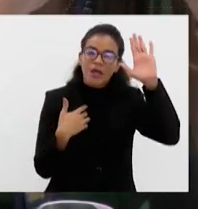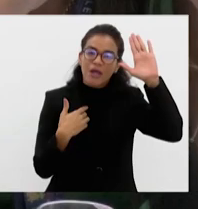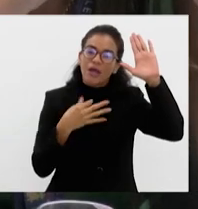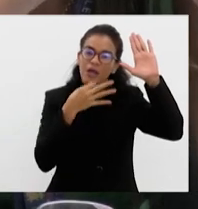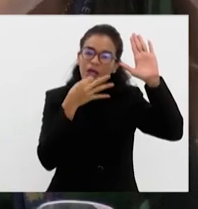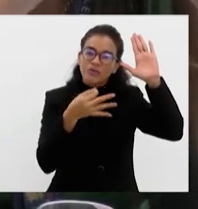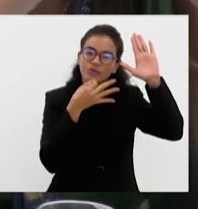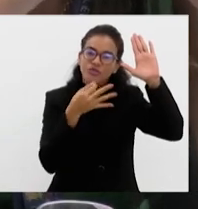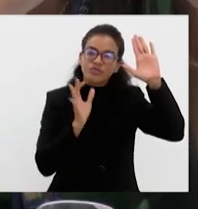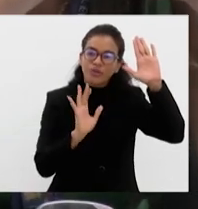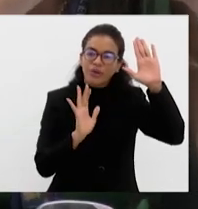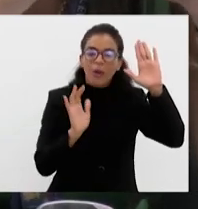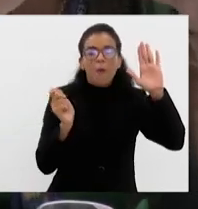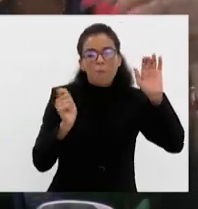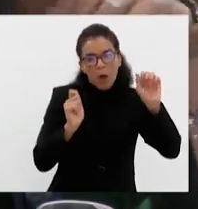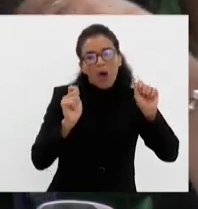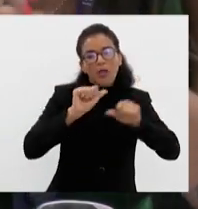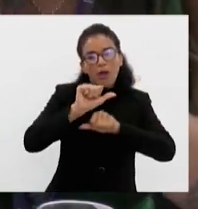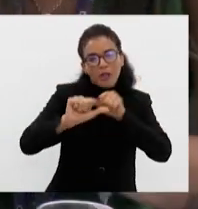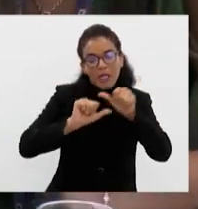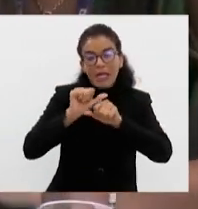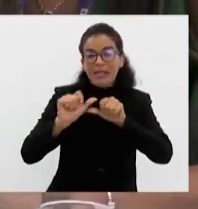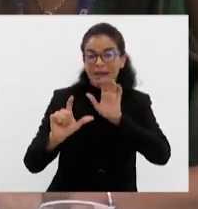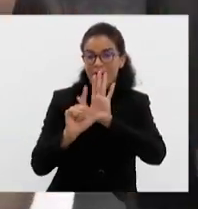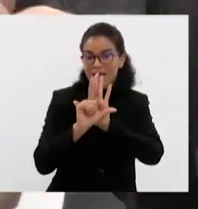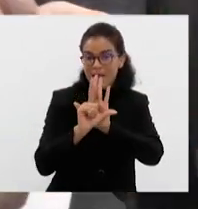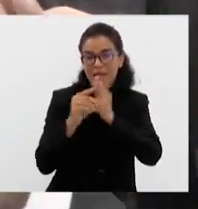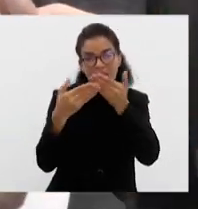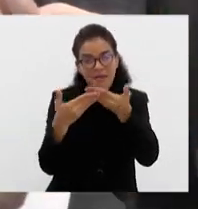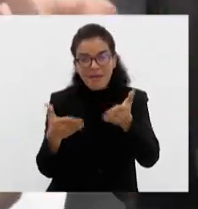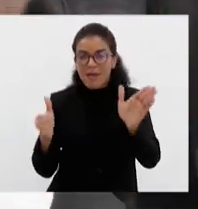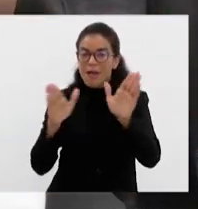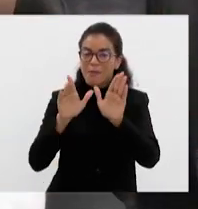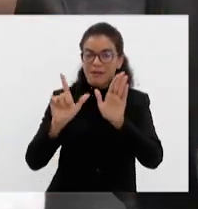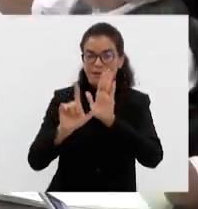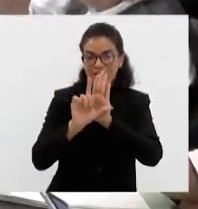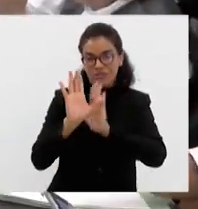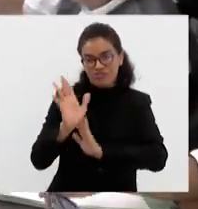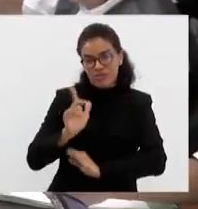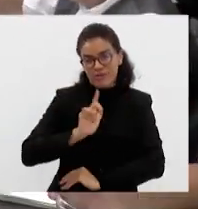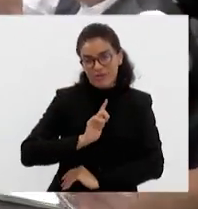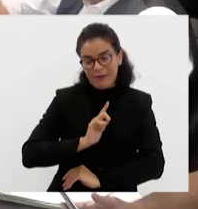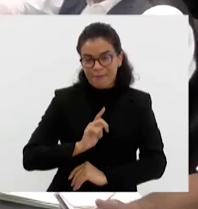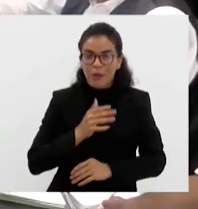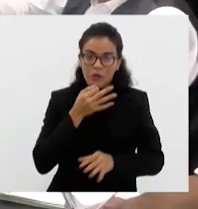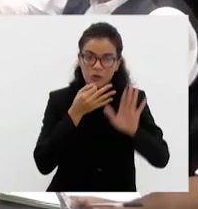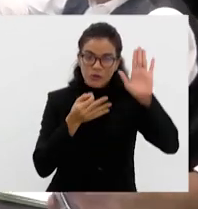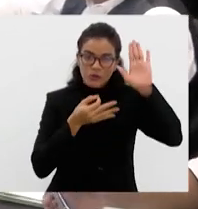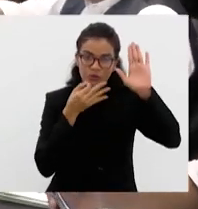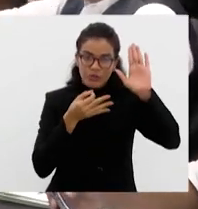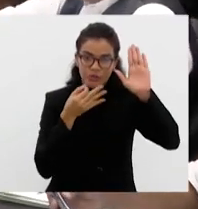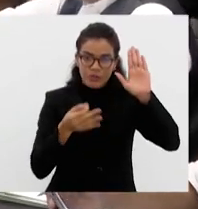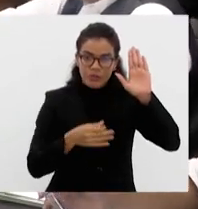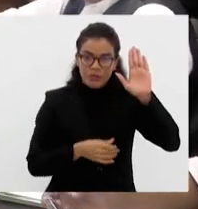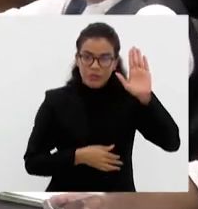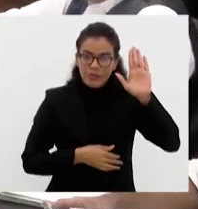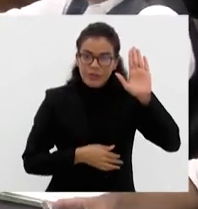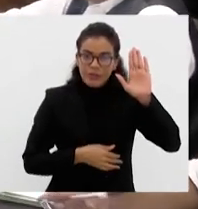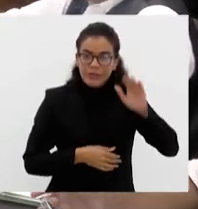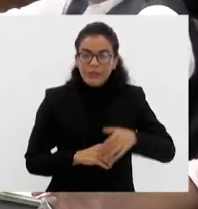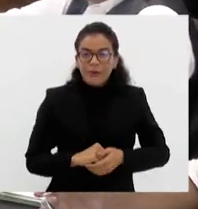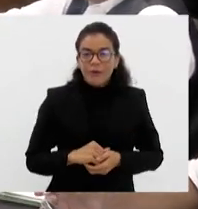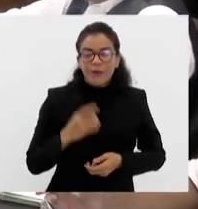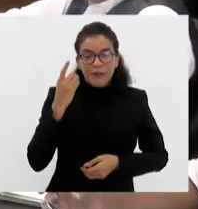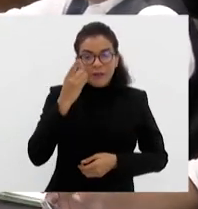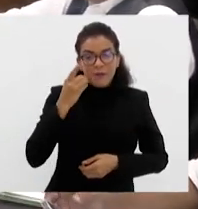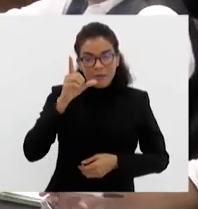pequena modificação alterando, a lei, ampliando a lei. Eu queria dar uma sugestão. Por favor.